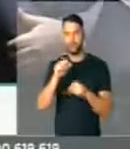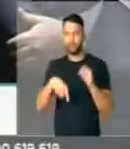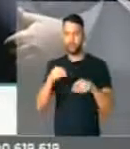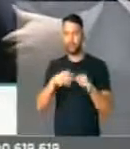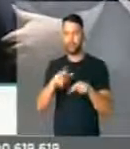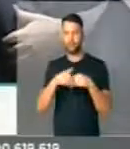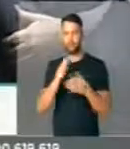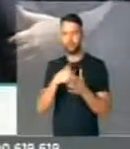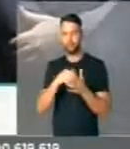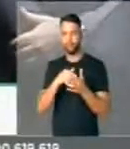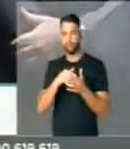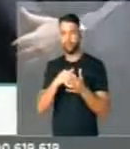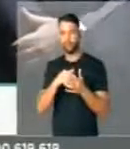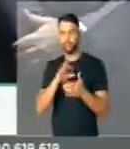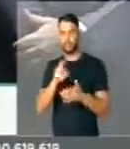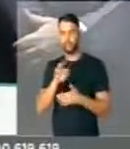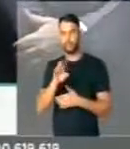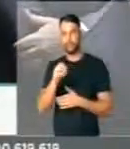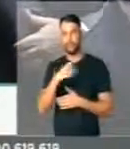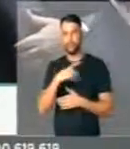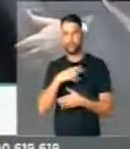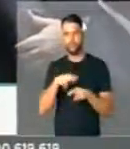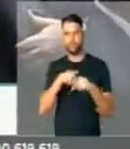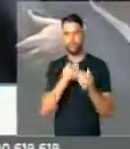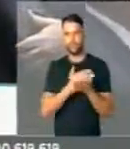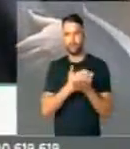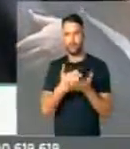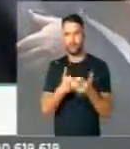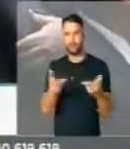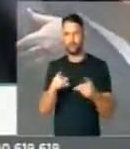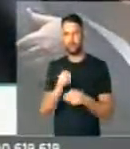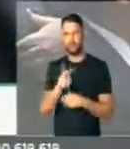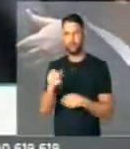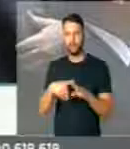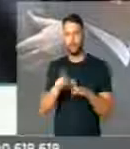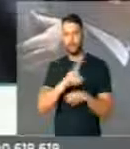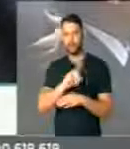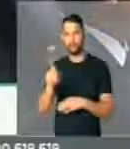e, acima de tudo, prestigiar os cafeicultores. E nesse processo aqui, o PV orienta não.